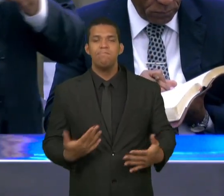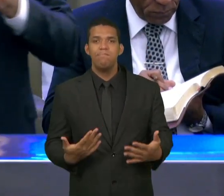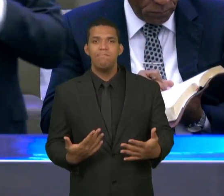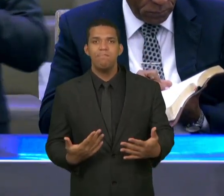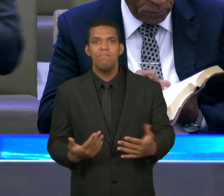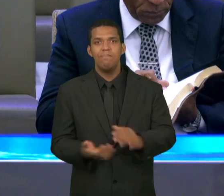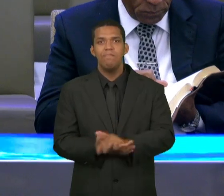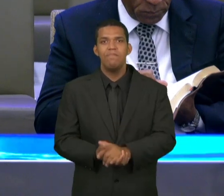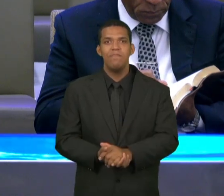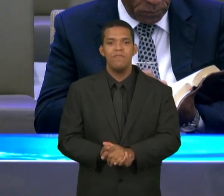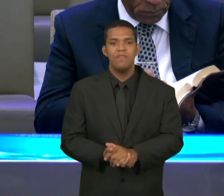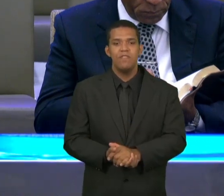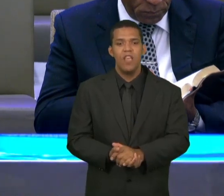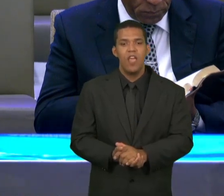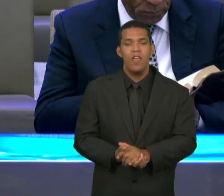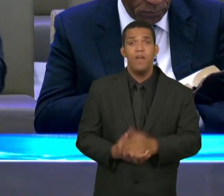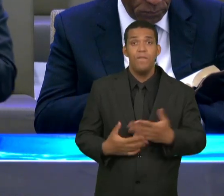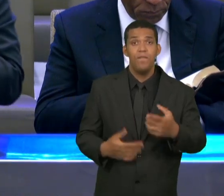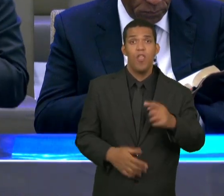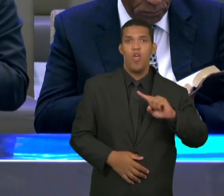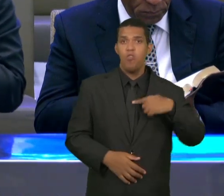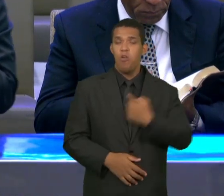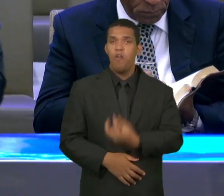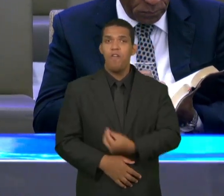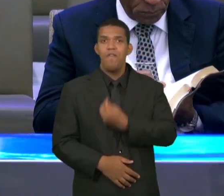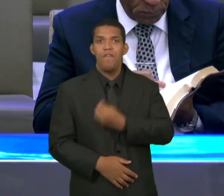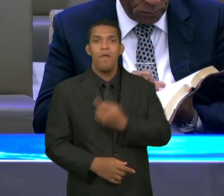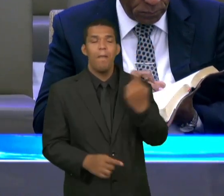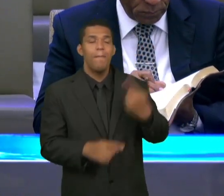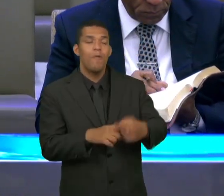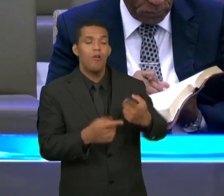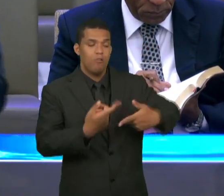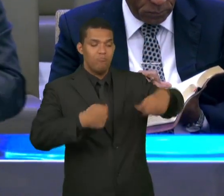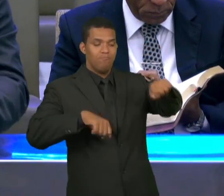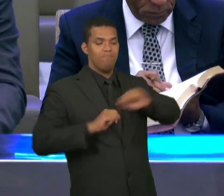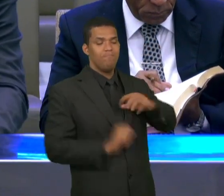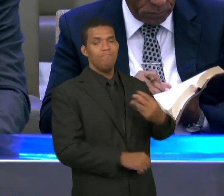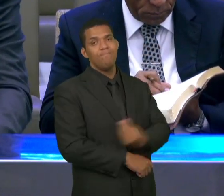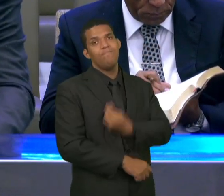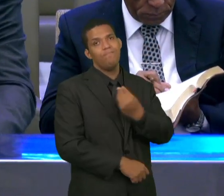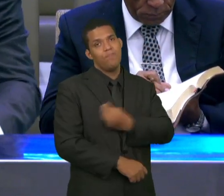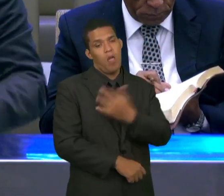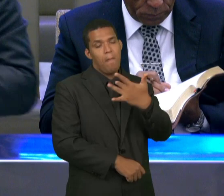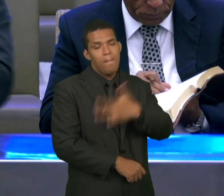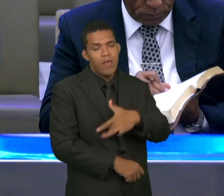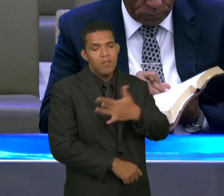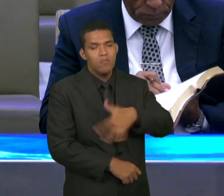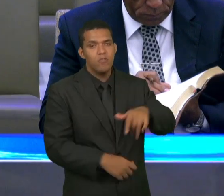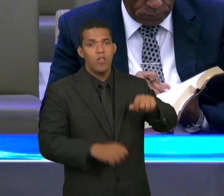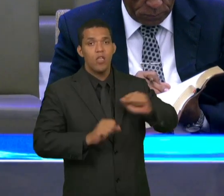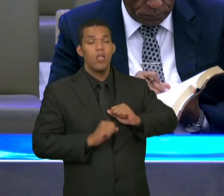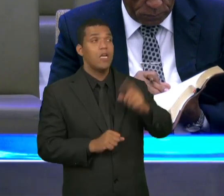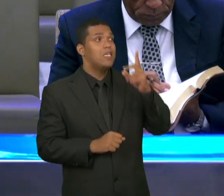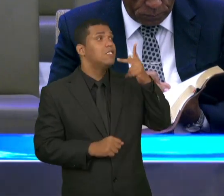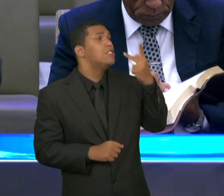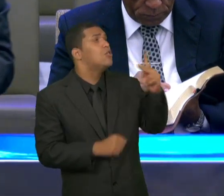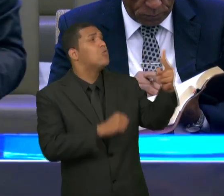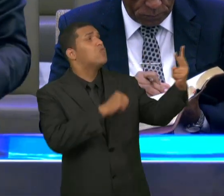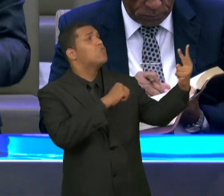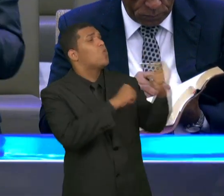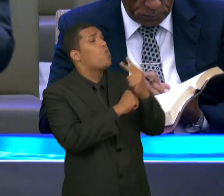Vida e misericórdia. Você está vivo porque Deus te deu vida e te deu misericórdia. E o teu cuidado, olha aí,